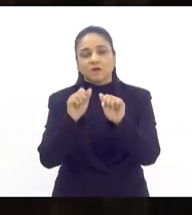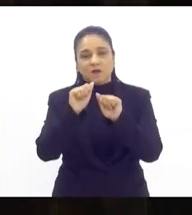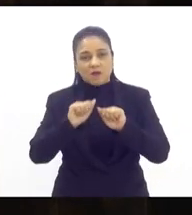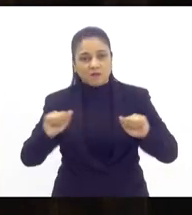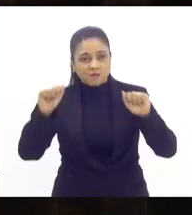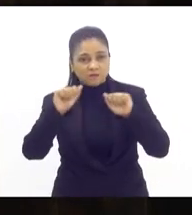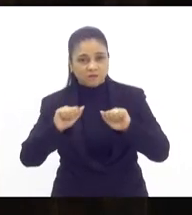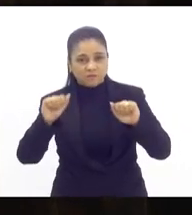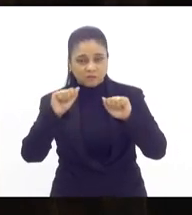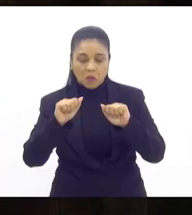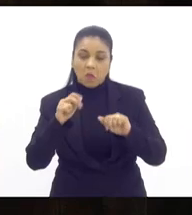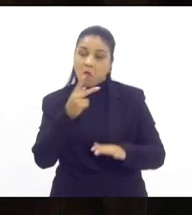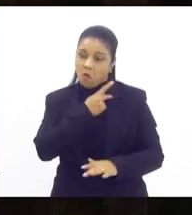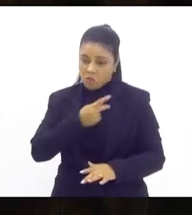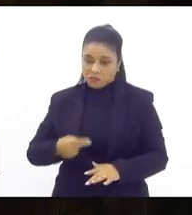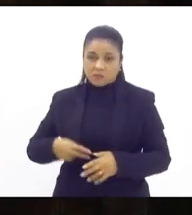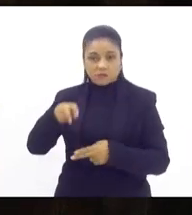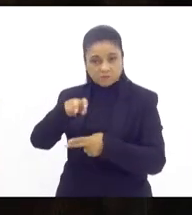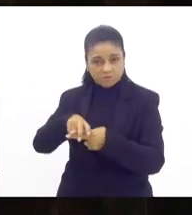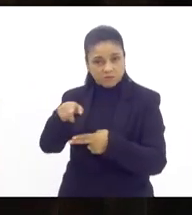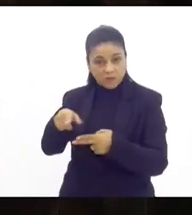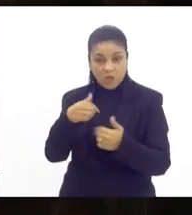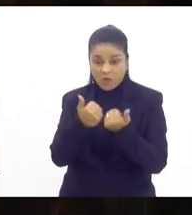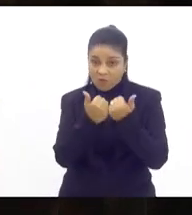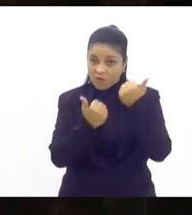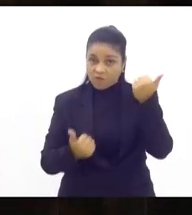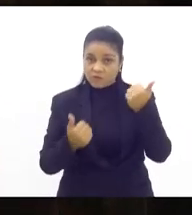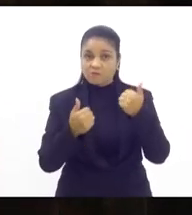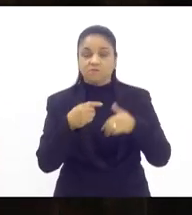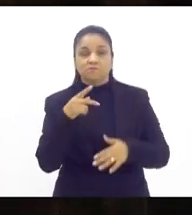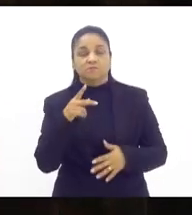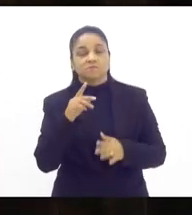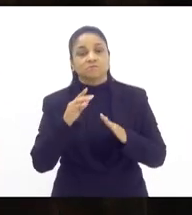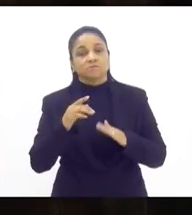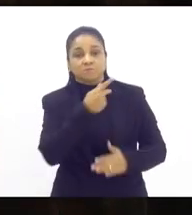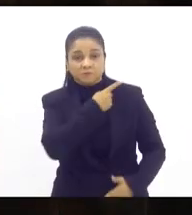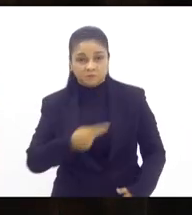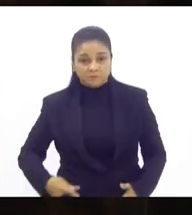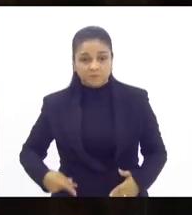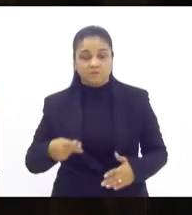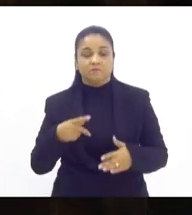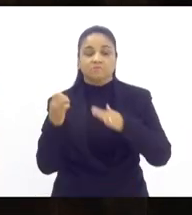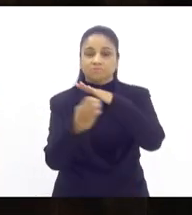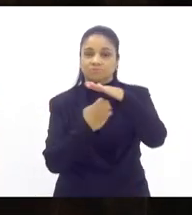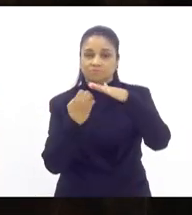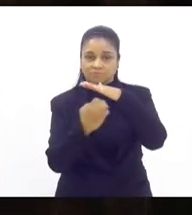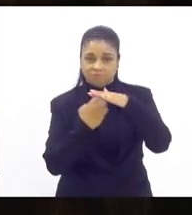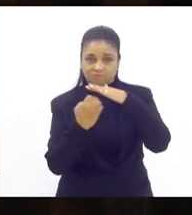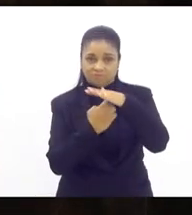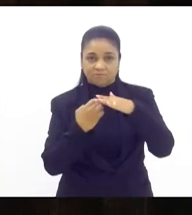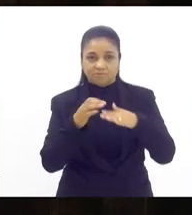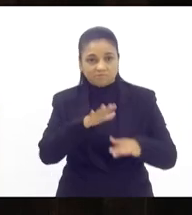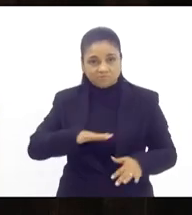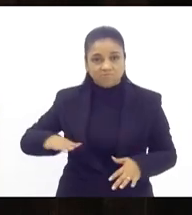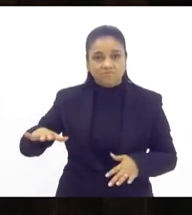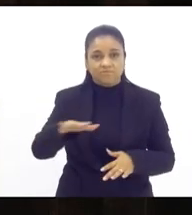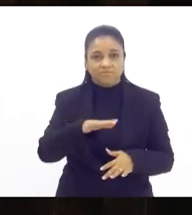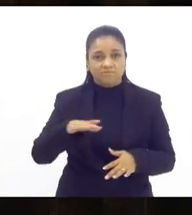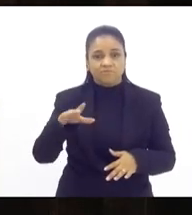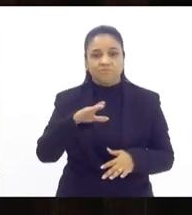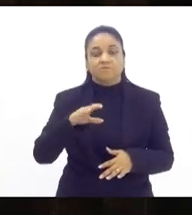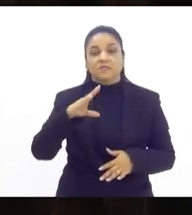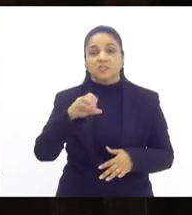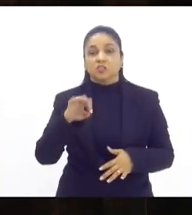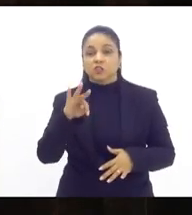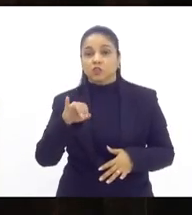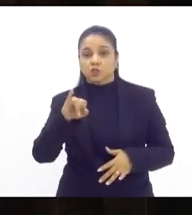o presidente está ali vai falar também eu sou vice-presidente da associação Empresarial de moradores da grande Tijuca da qual envolve sete bairros entre eles no